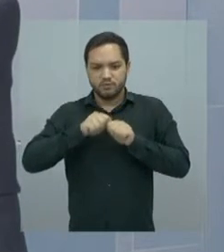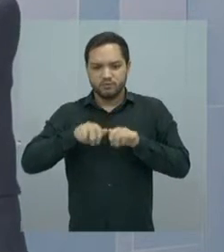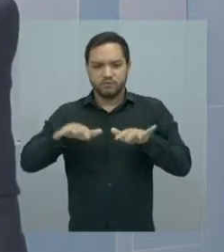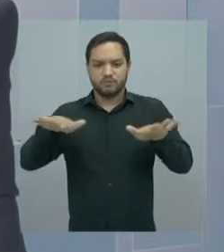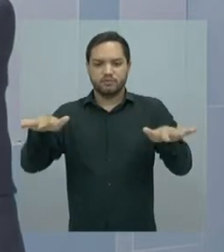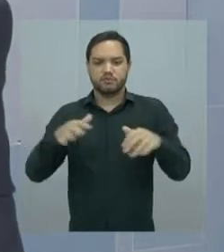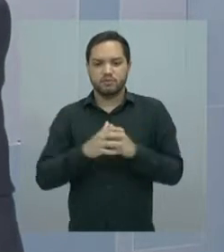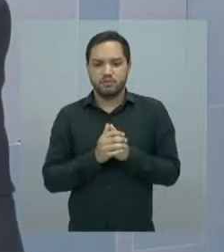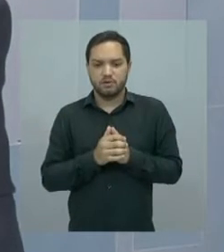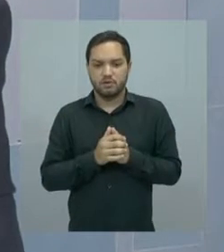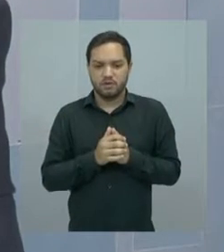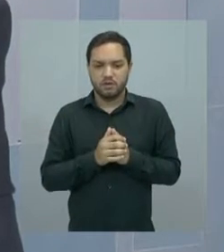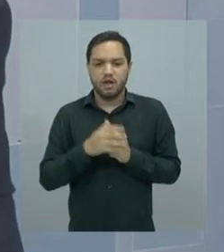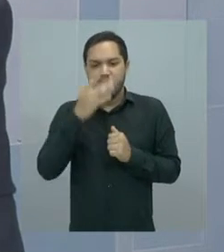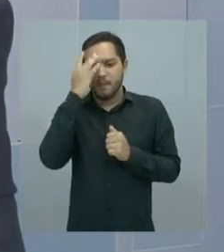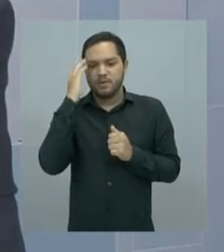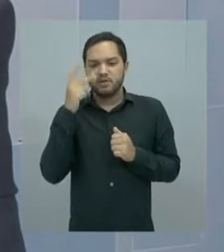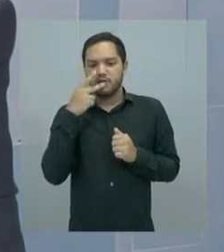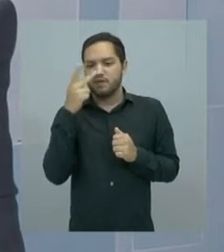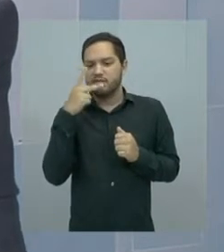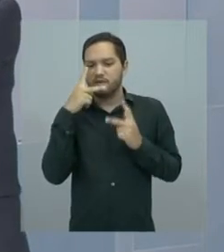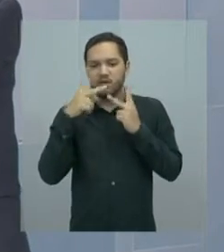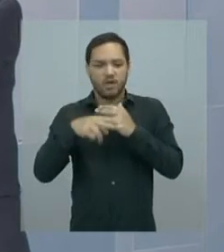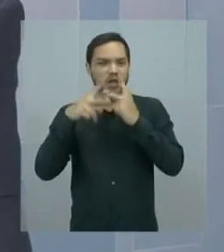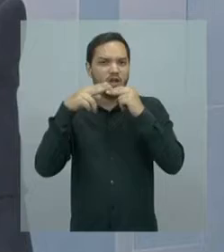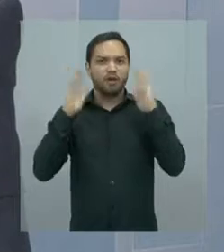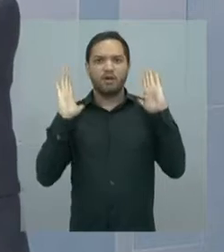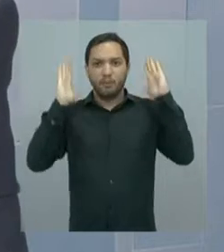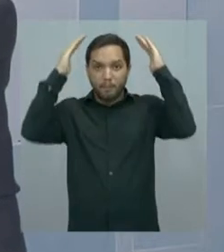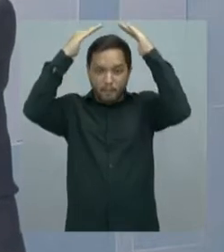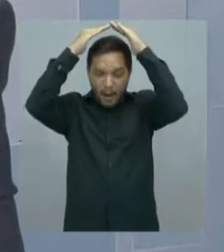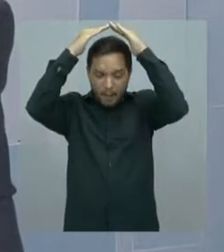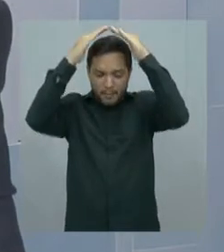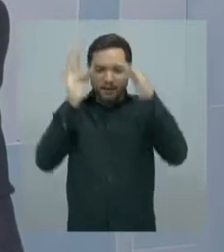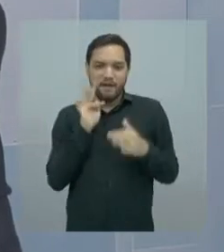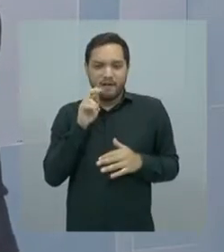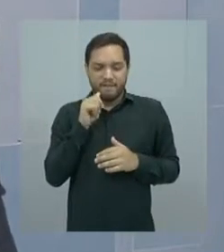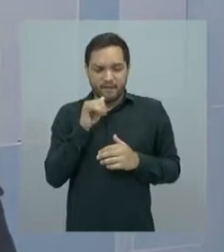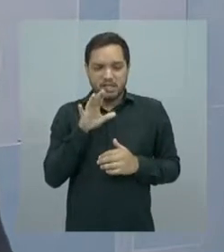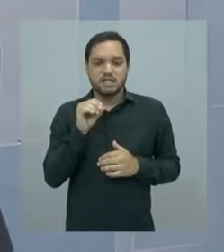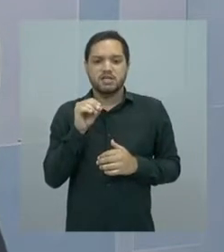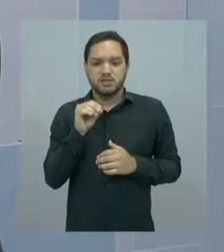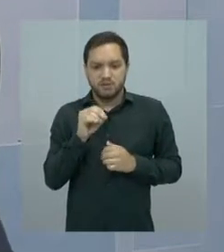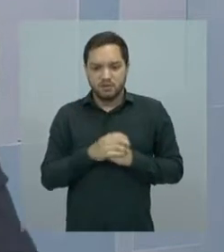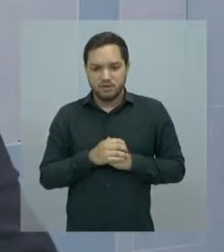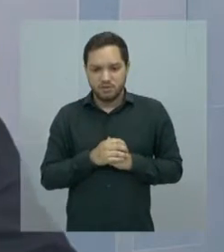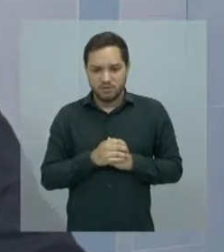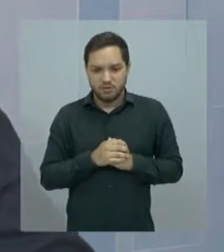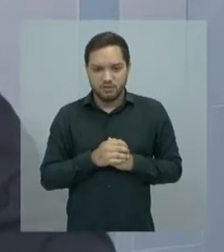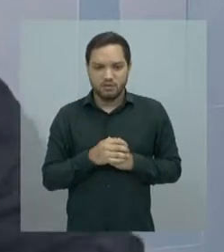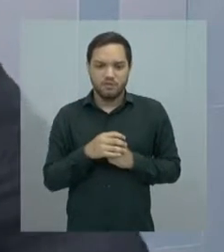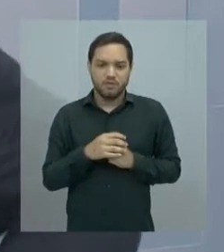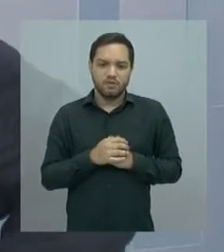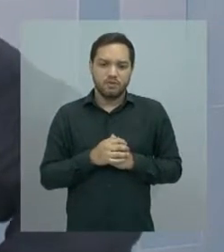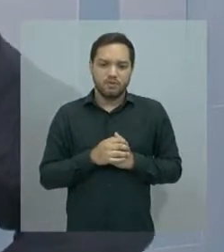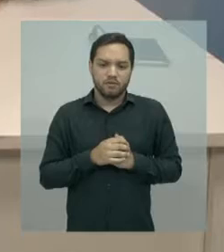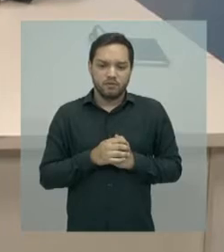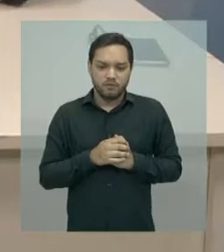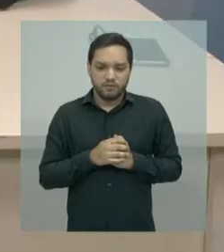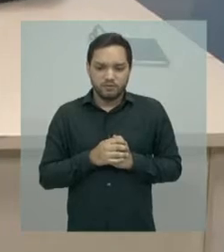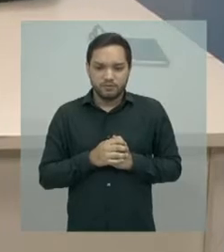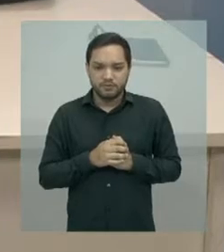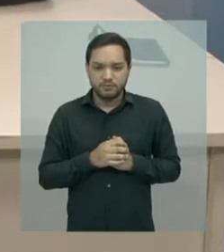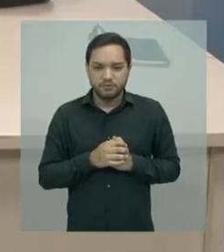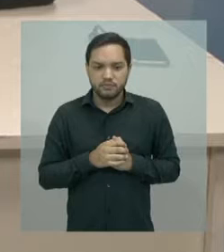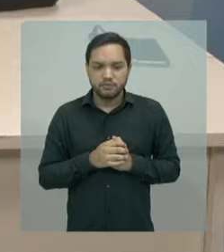Papa Francisco. É uma coisa absurda. É uma coisa absurda, fora do normal. Daqui a pouco vai ter fake news aí, criticando até Jesus